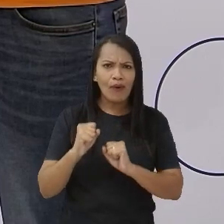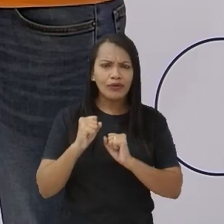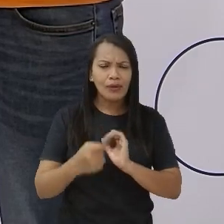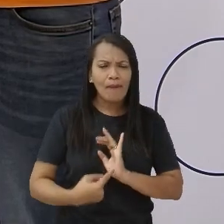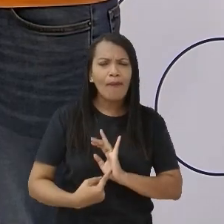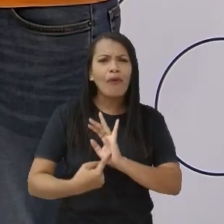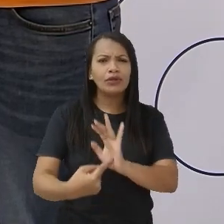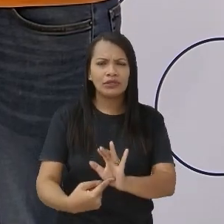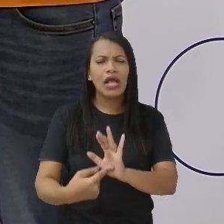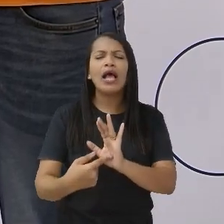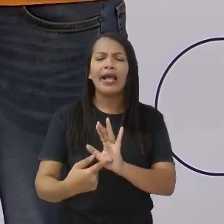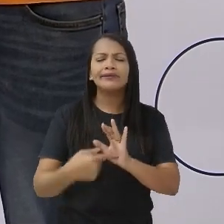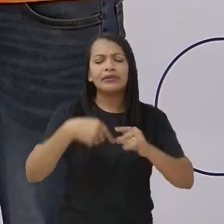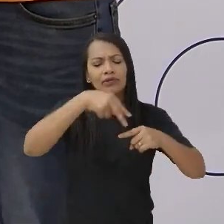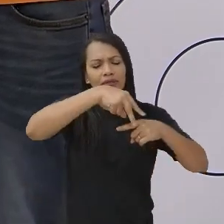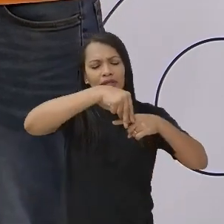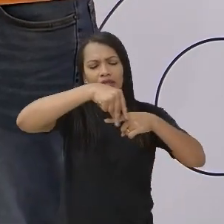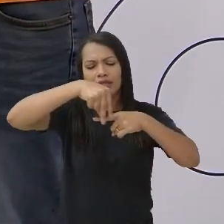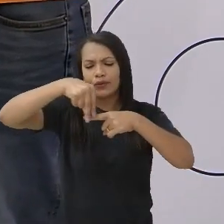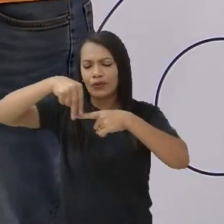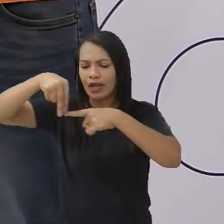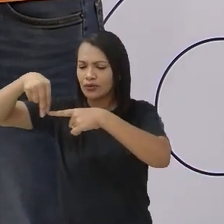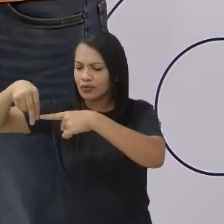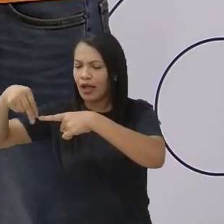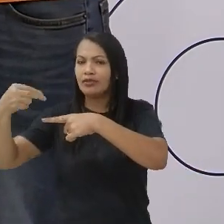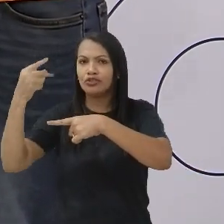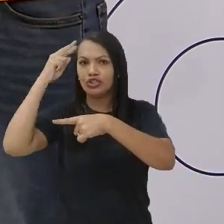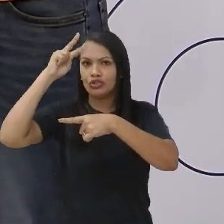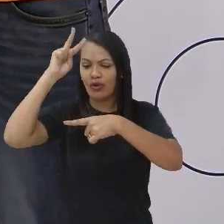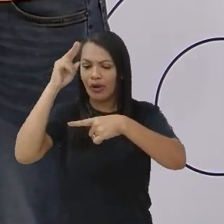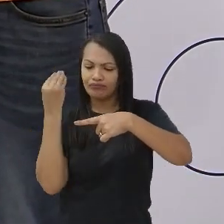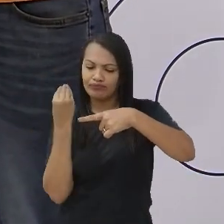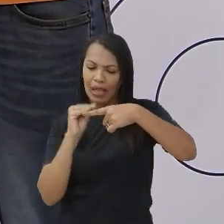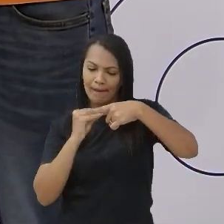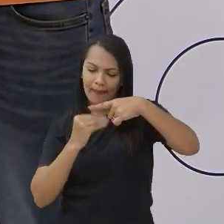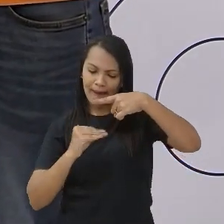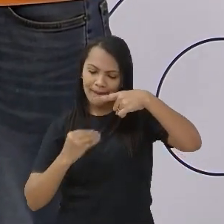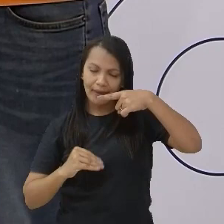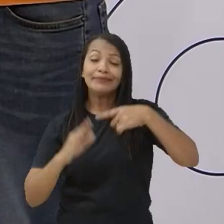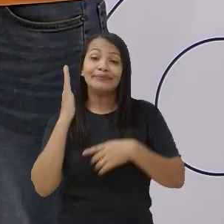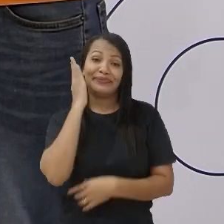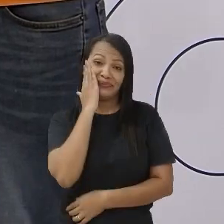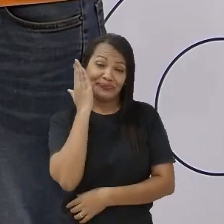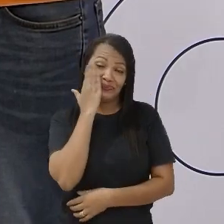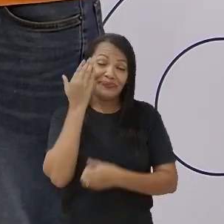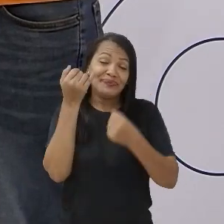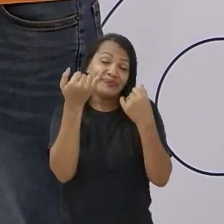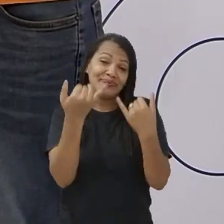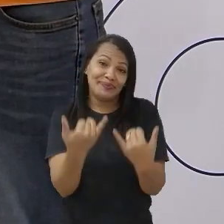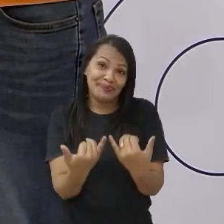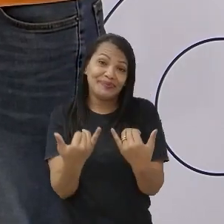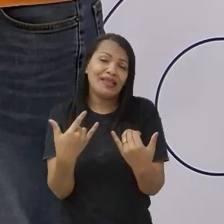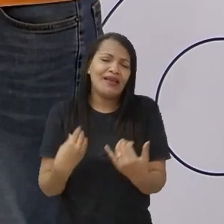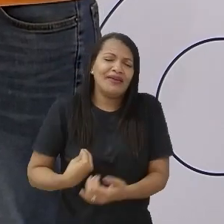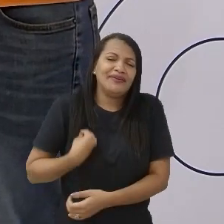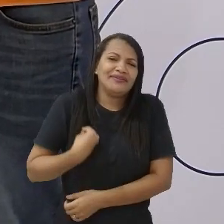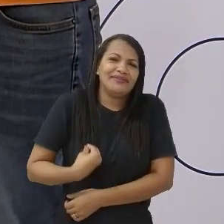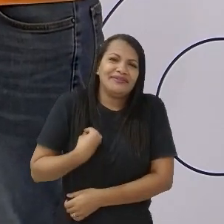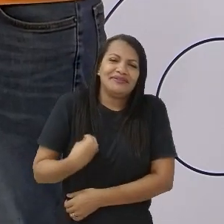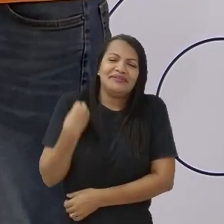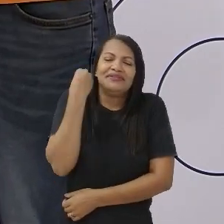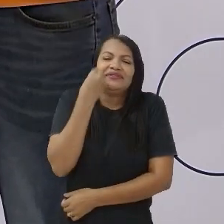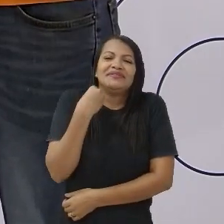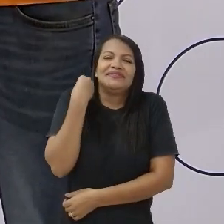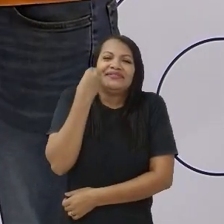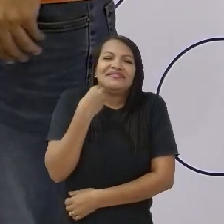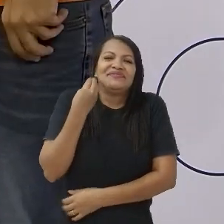muitas literaturas de cordel. Então a gente faz esse link da feira com a literatura de cordel, para falar um pouquinho também dessas vivências que são